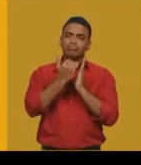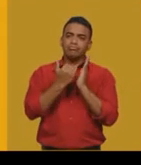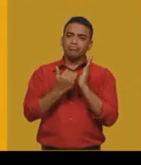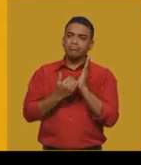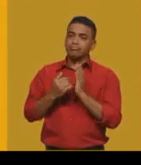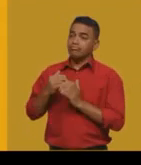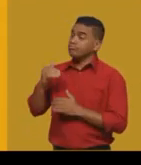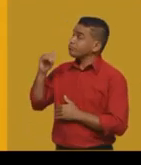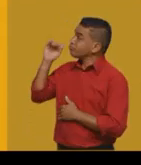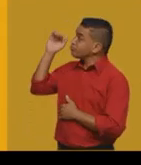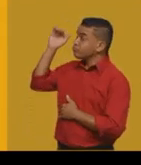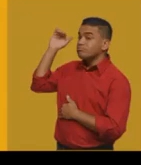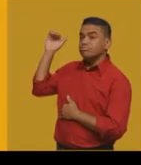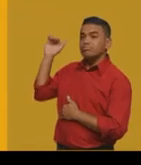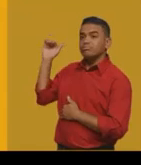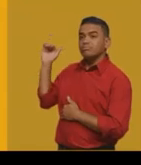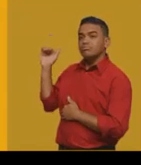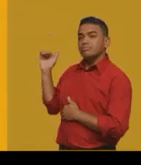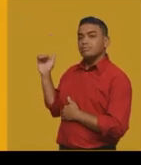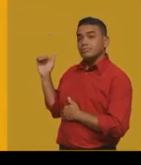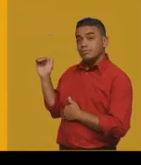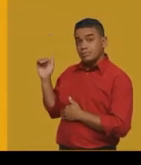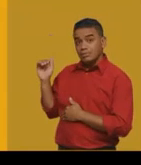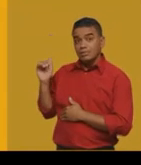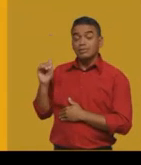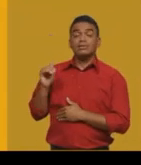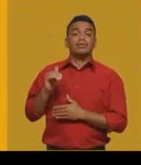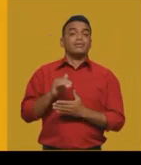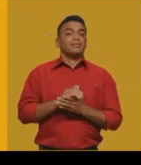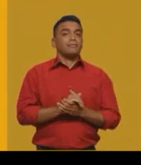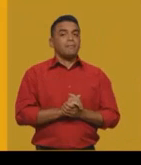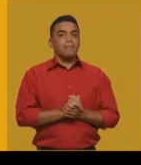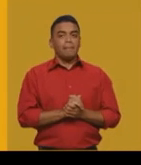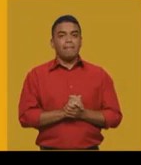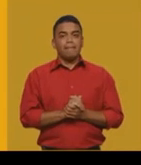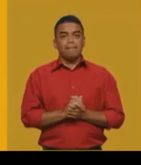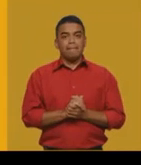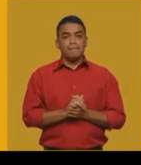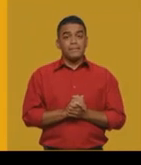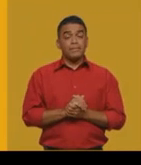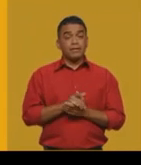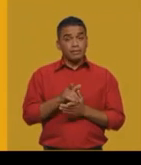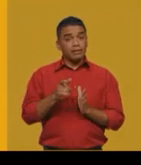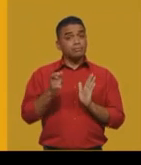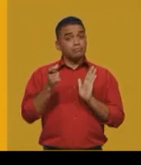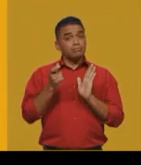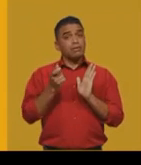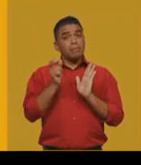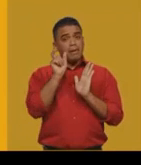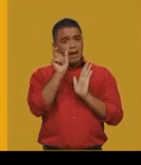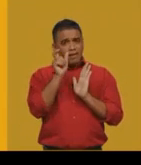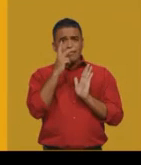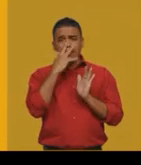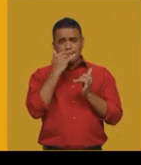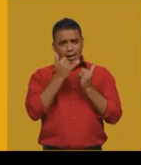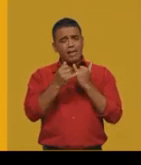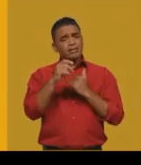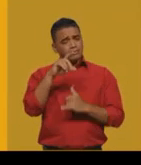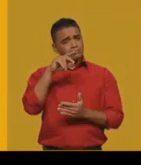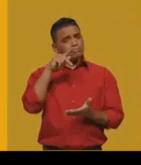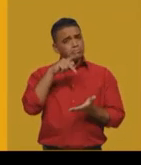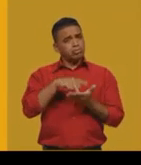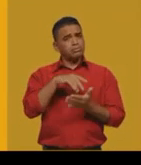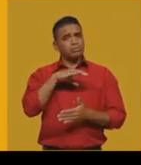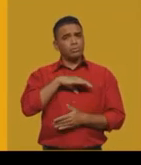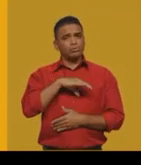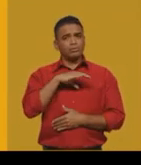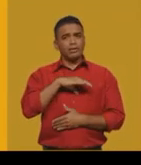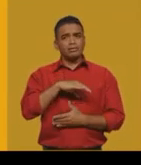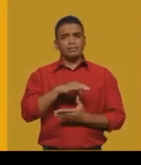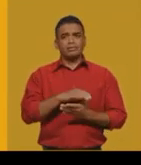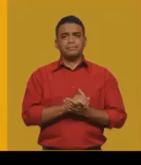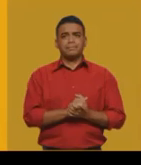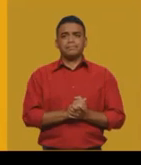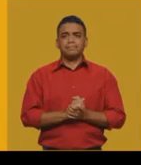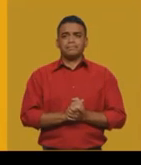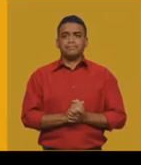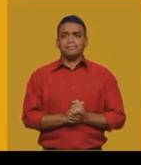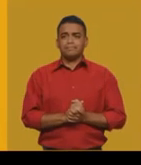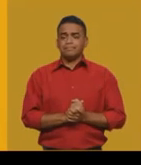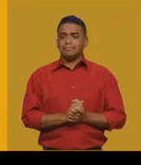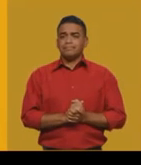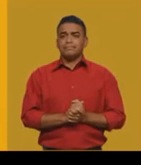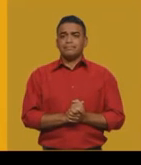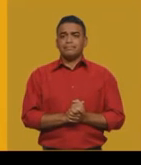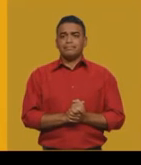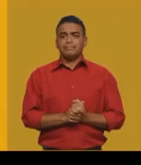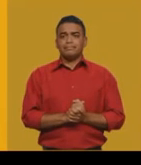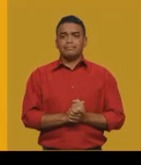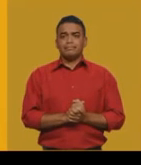considerado, que tem também os falsos amigos, né? Vou dizer que são amigos leais. Dramatist, personal,